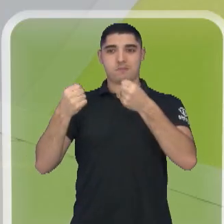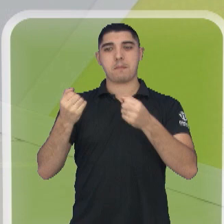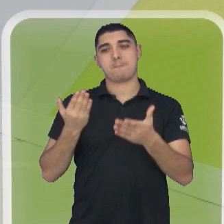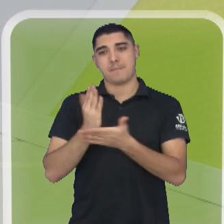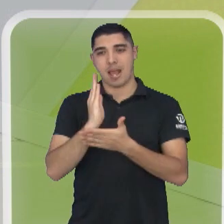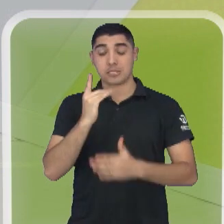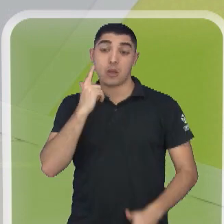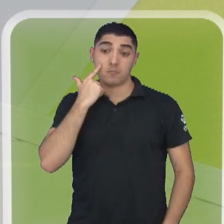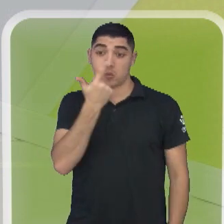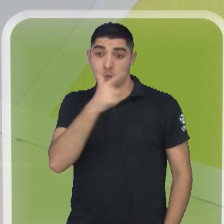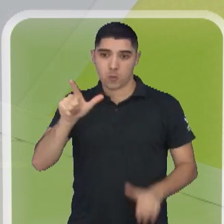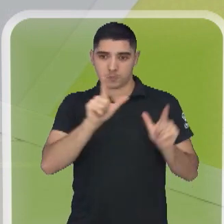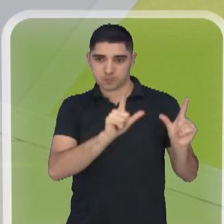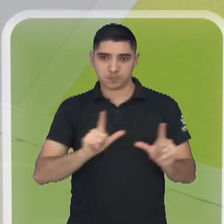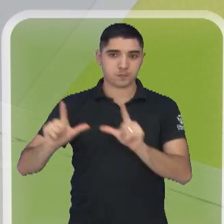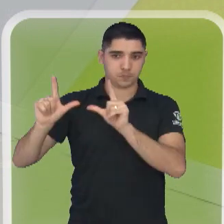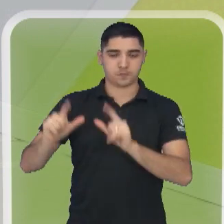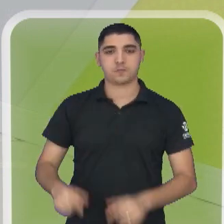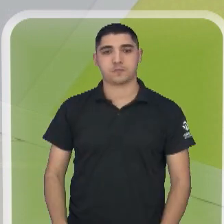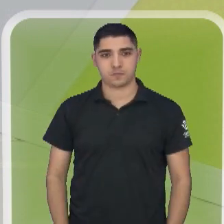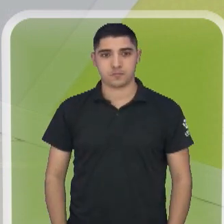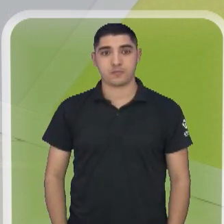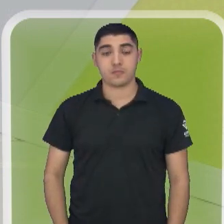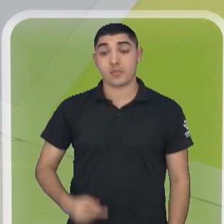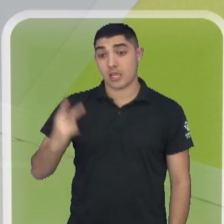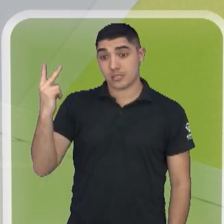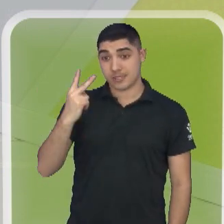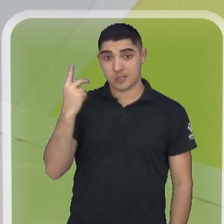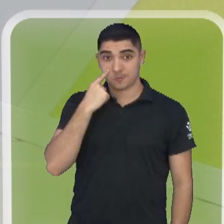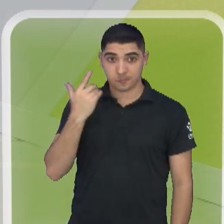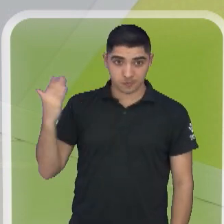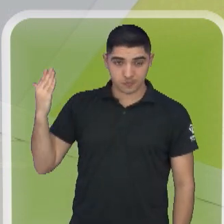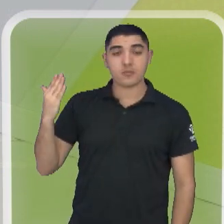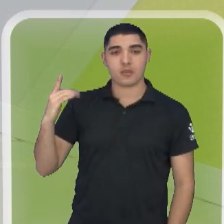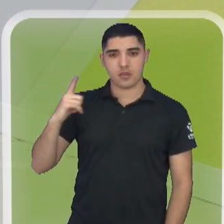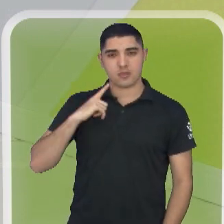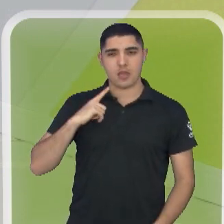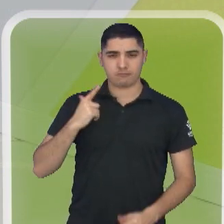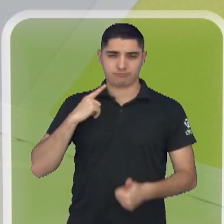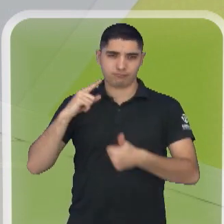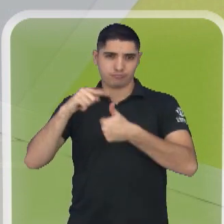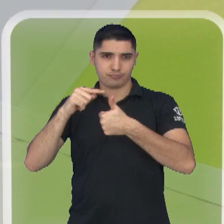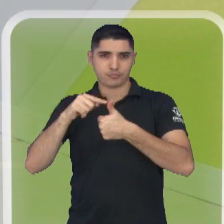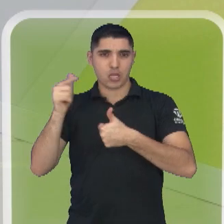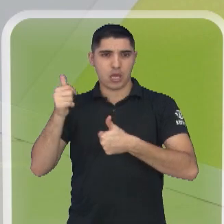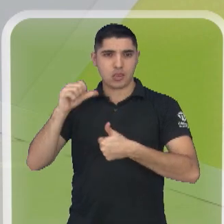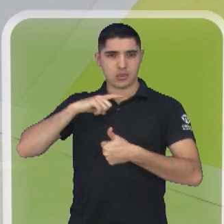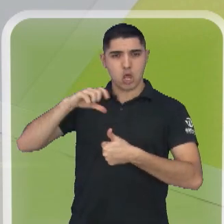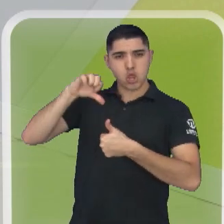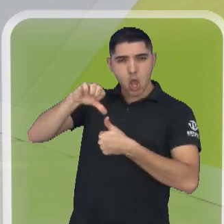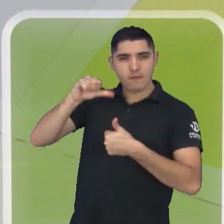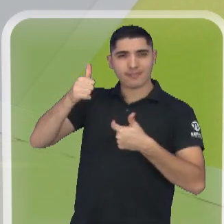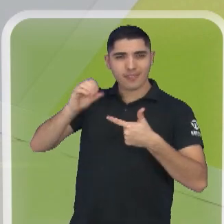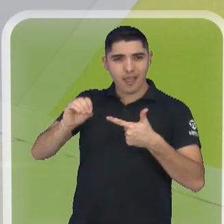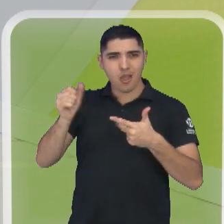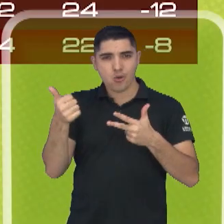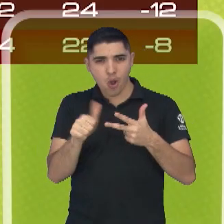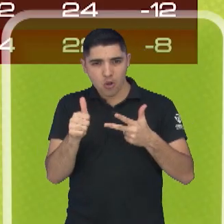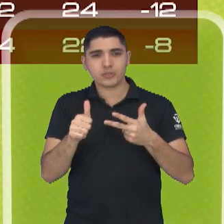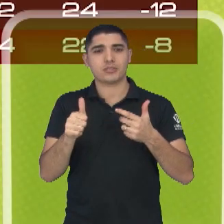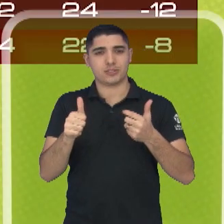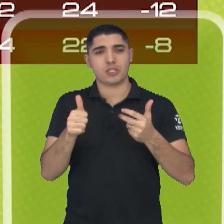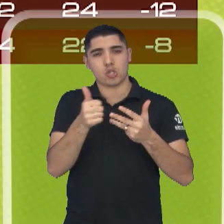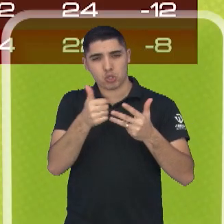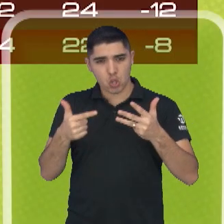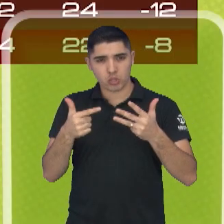Vira a tabela, Matheus, por favor. A segunda parte da tabela tem Bandeirante de Birigui, Desportivo Brasil, Red Bull Bragantino, União Suzano, Osasco